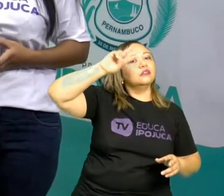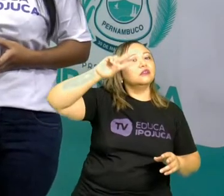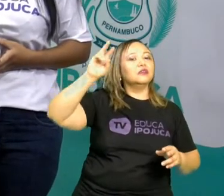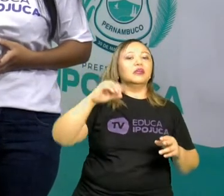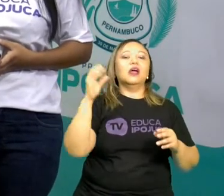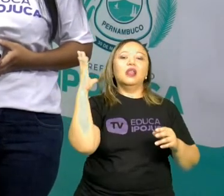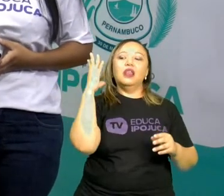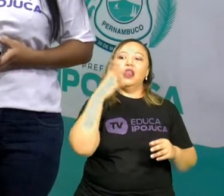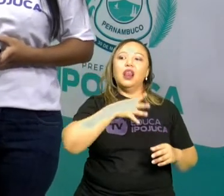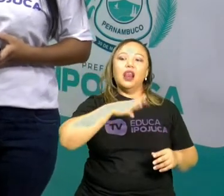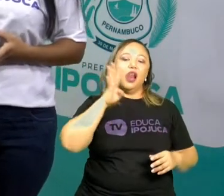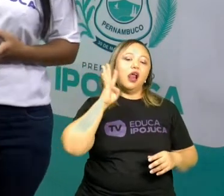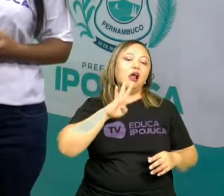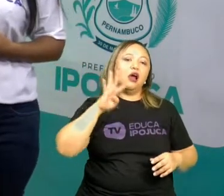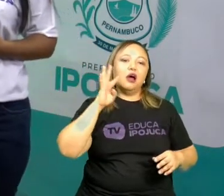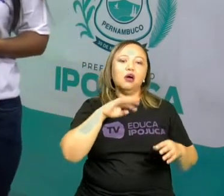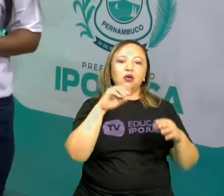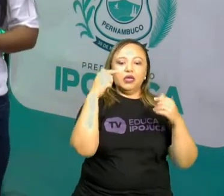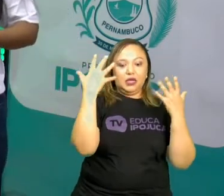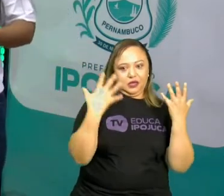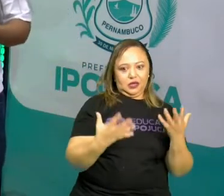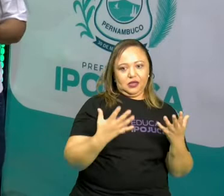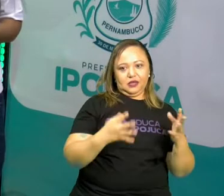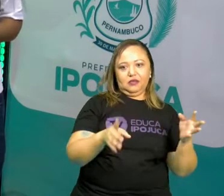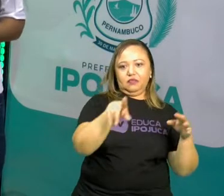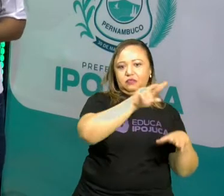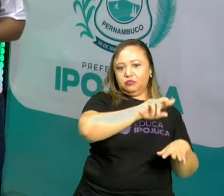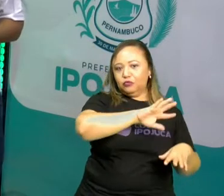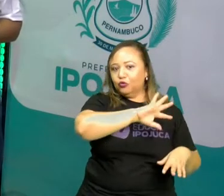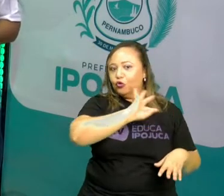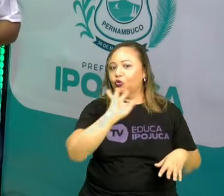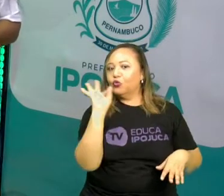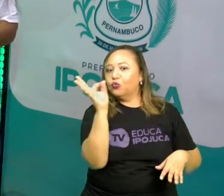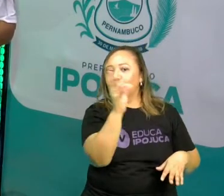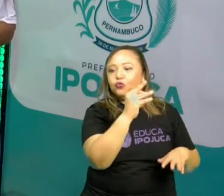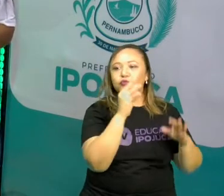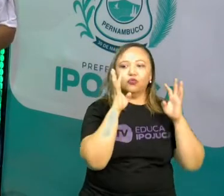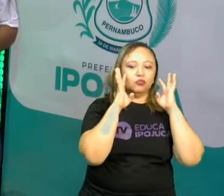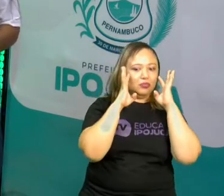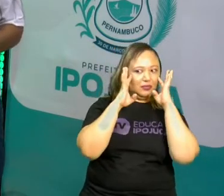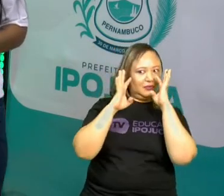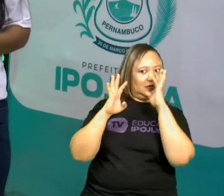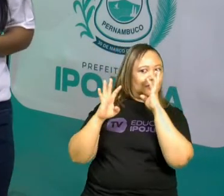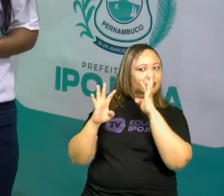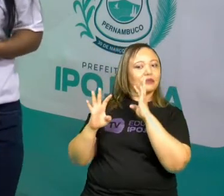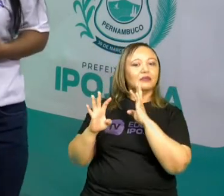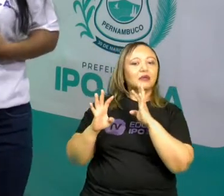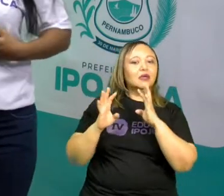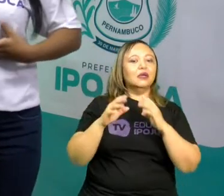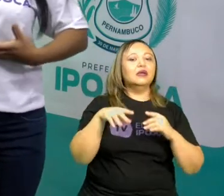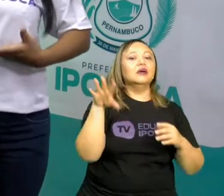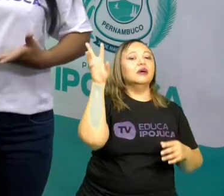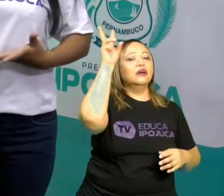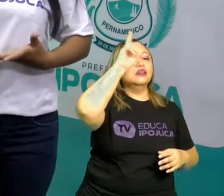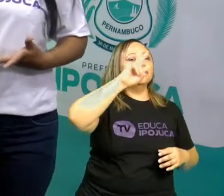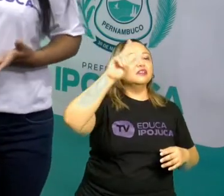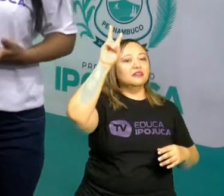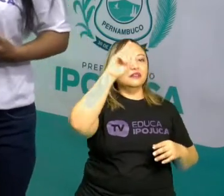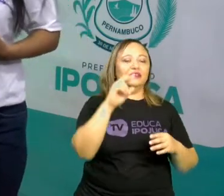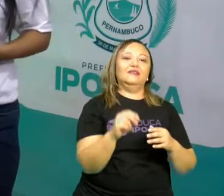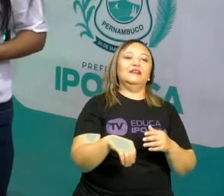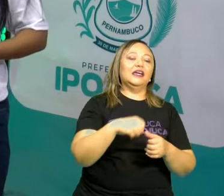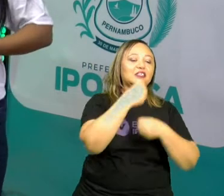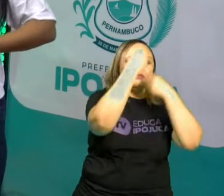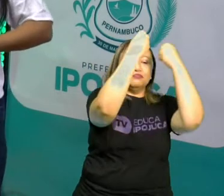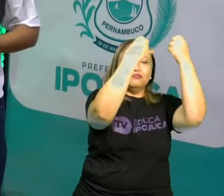bem legal e quer que vocês prestem bastante atenção, porque essa historinha vai falar um pouco